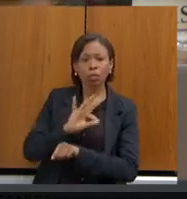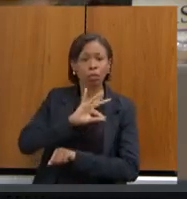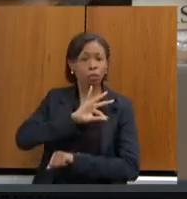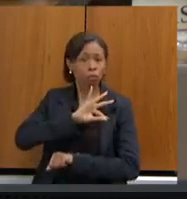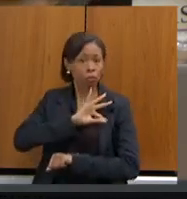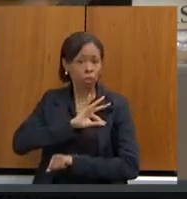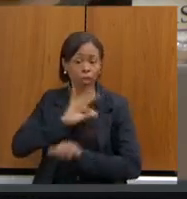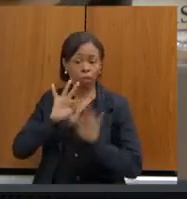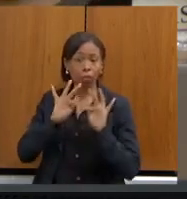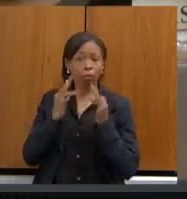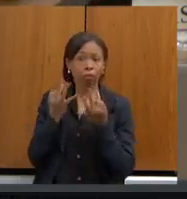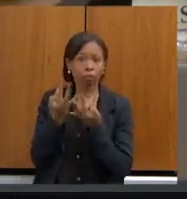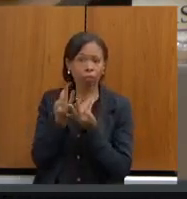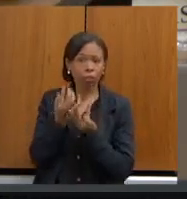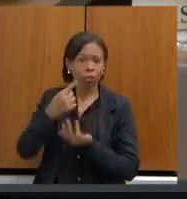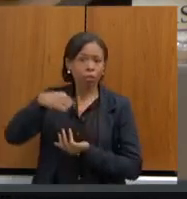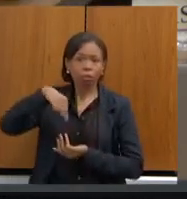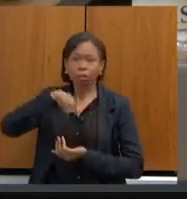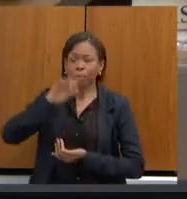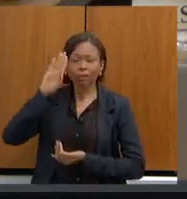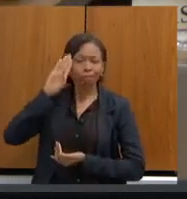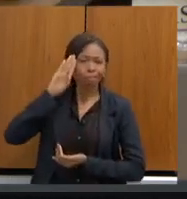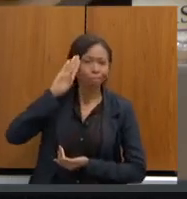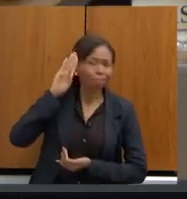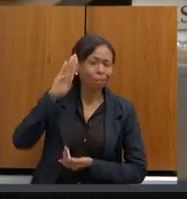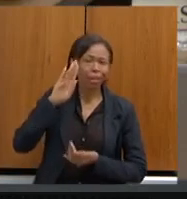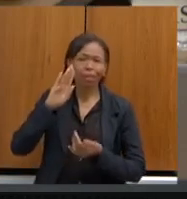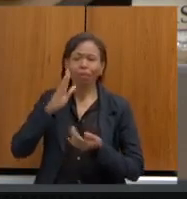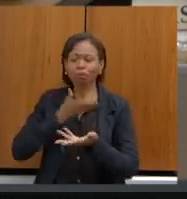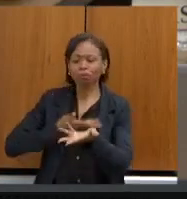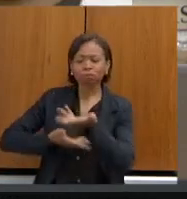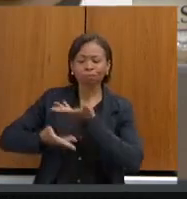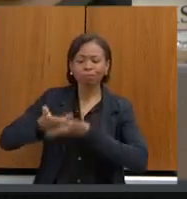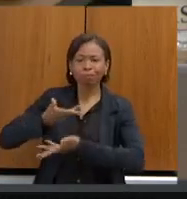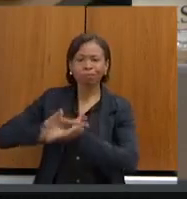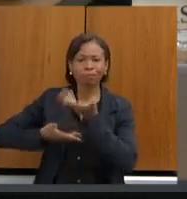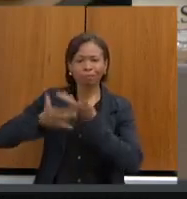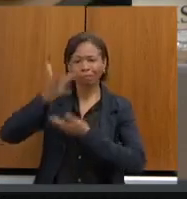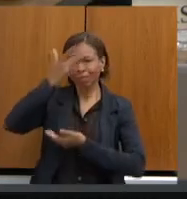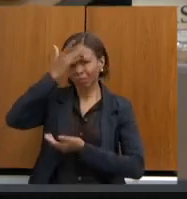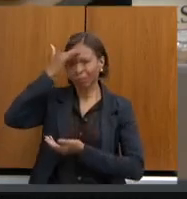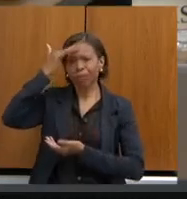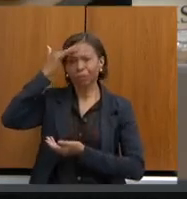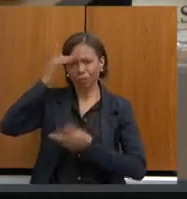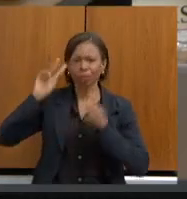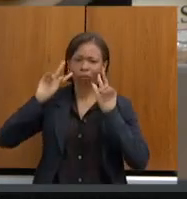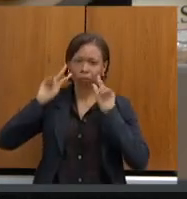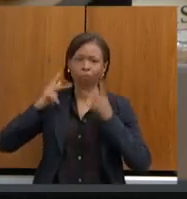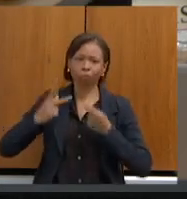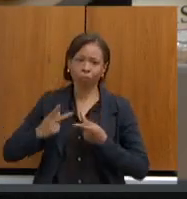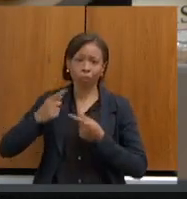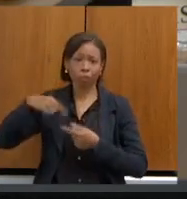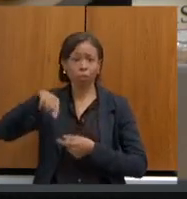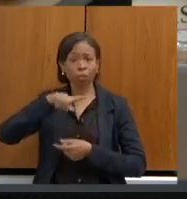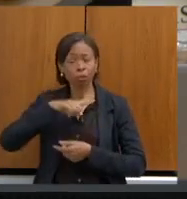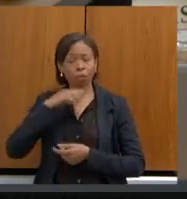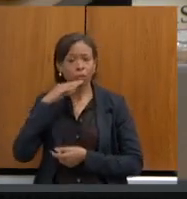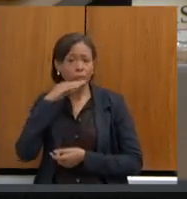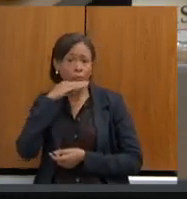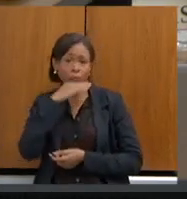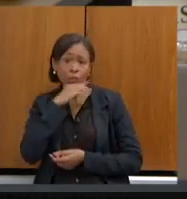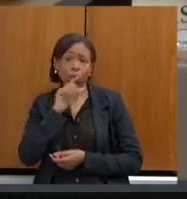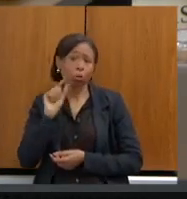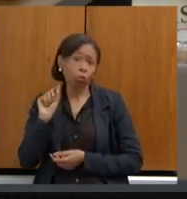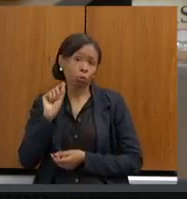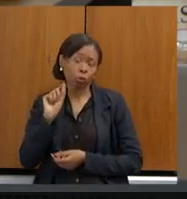o nosso bem maior é a Nossa tropa são as pessoas e nós podemos observar né a